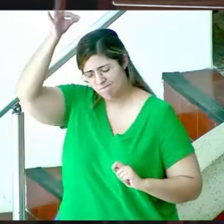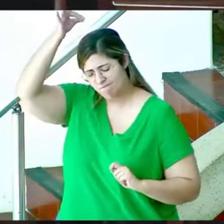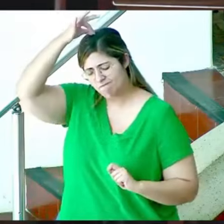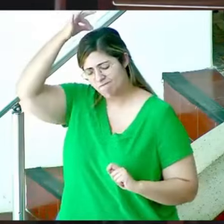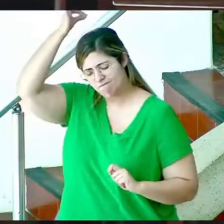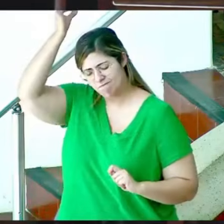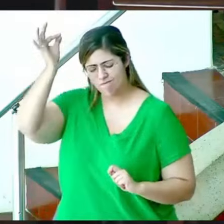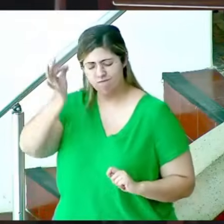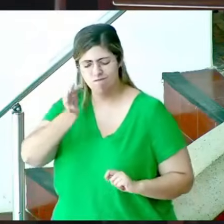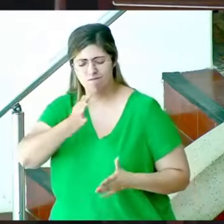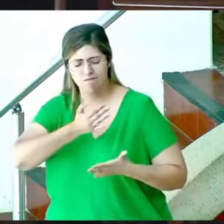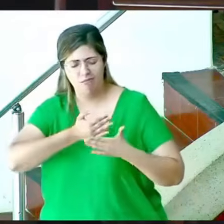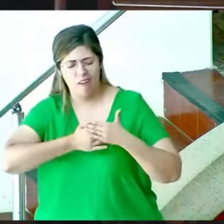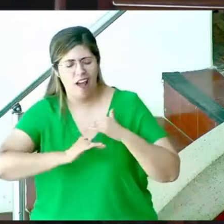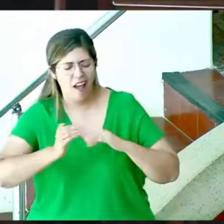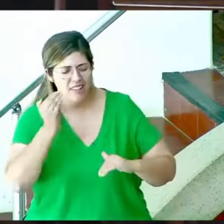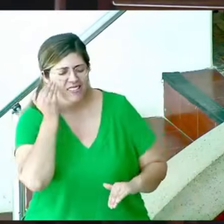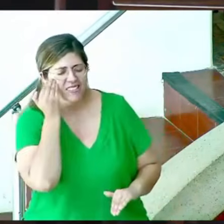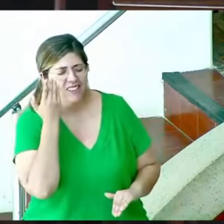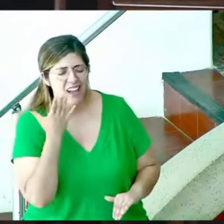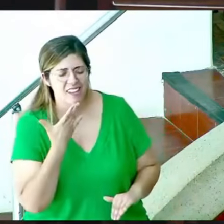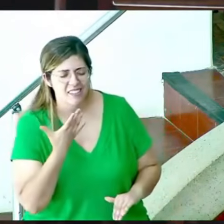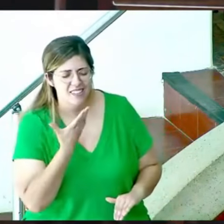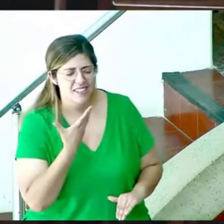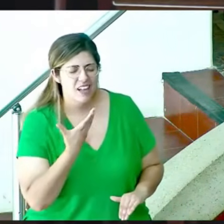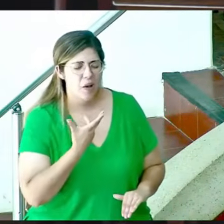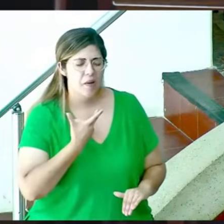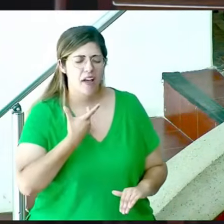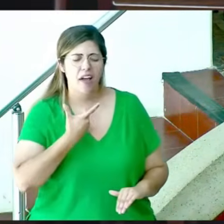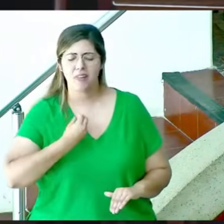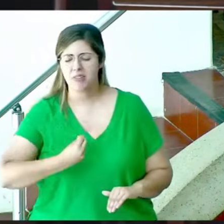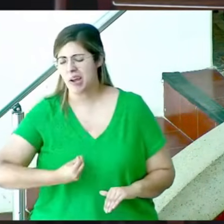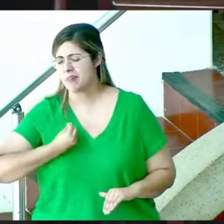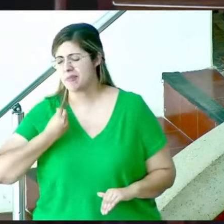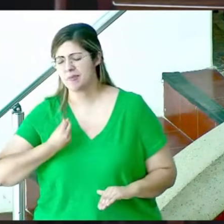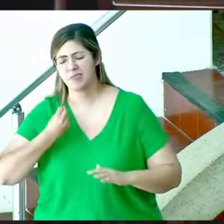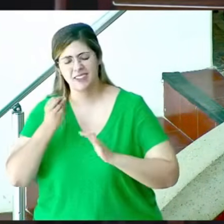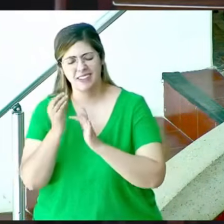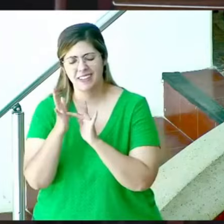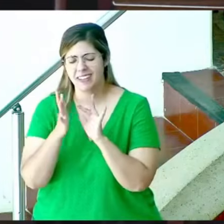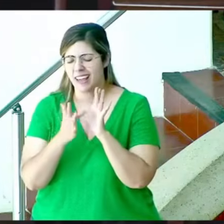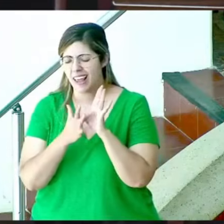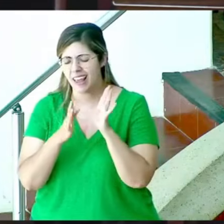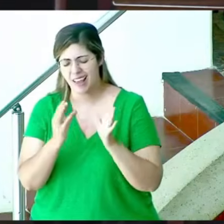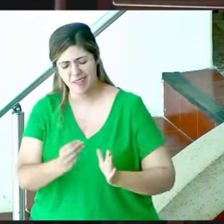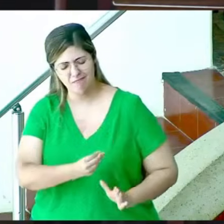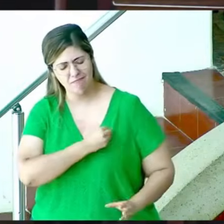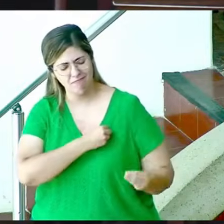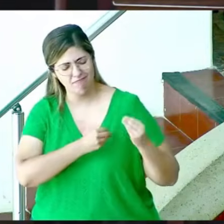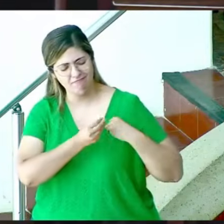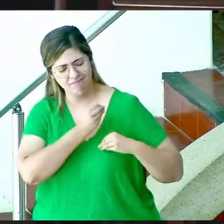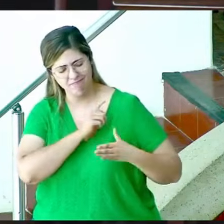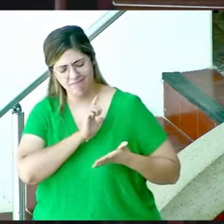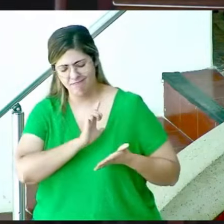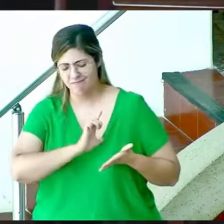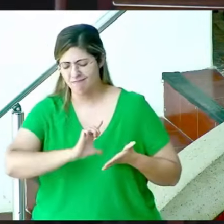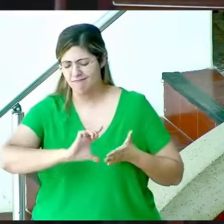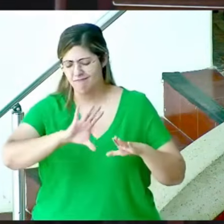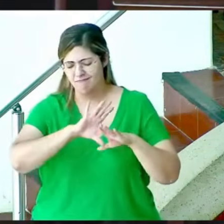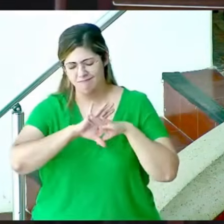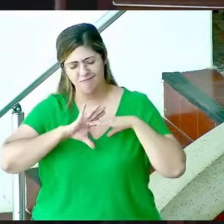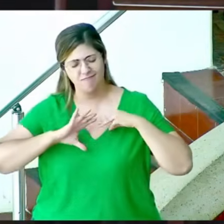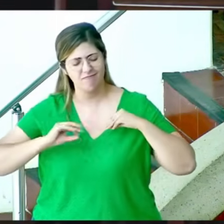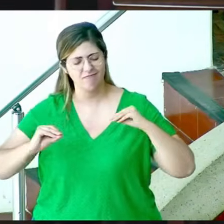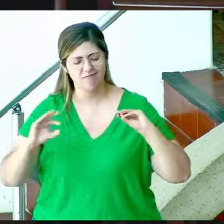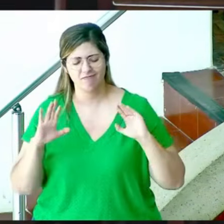eis aí o teu Redentor. Ele vive e Ele nos redimiu. Senhor, por isso nós somos um